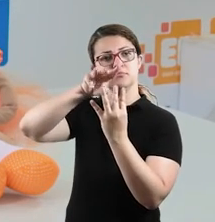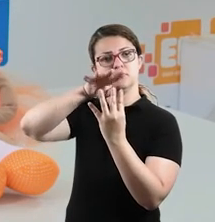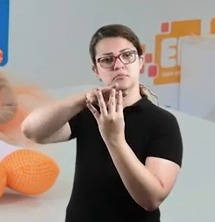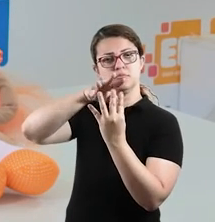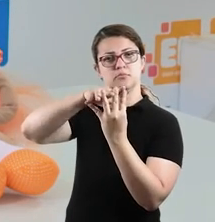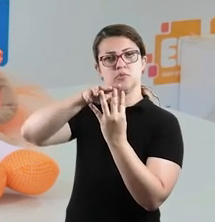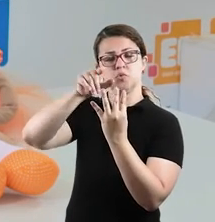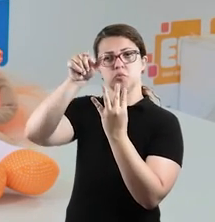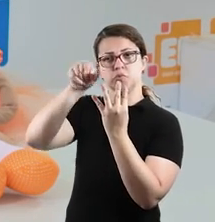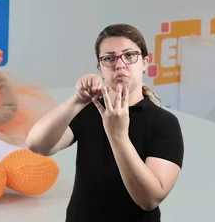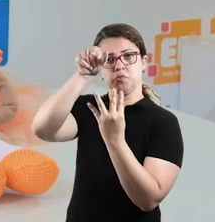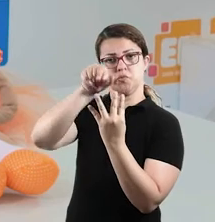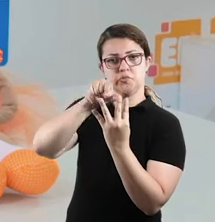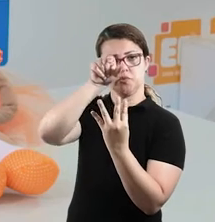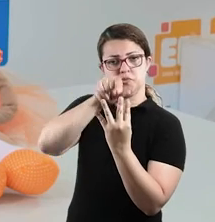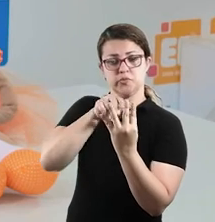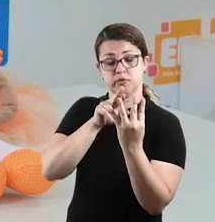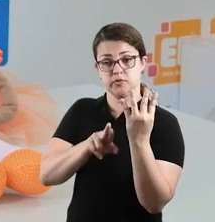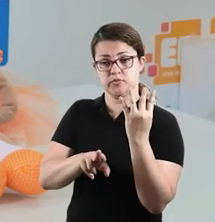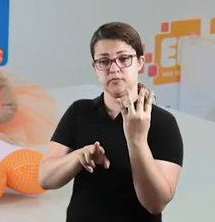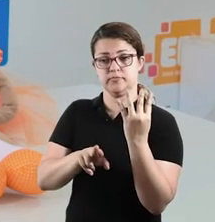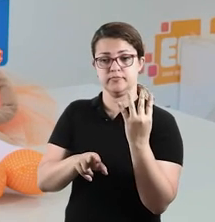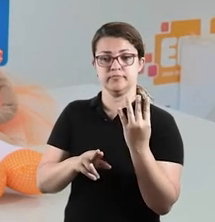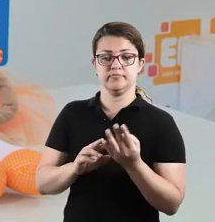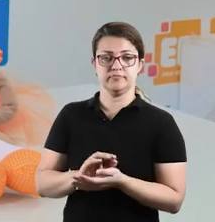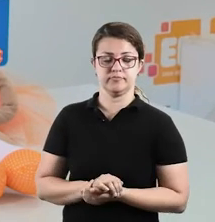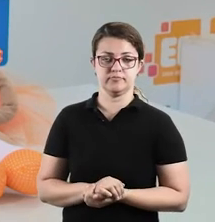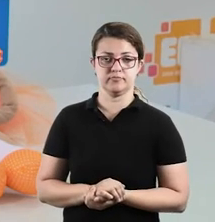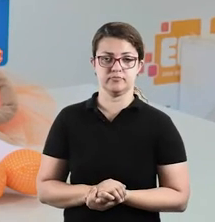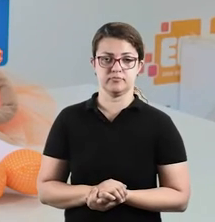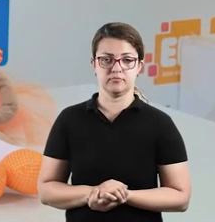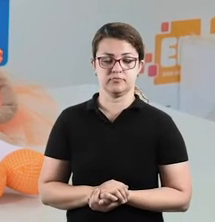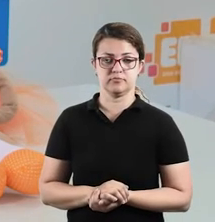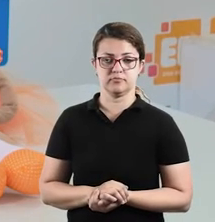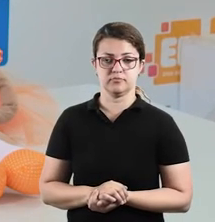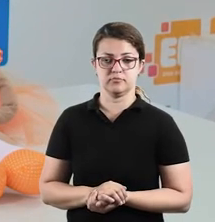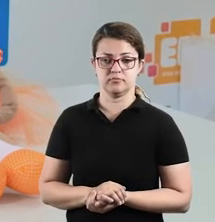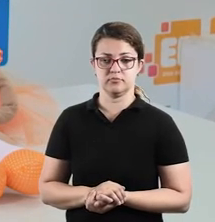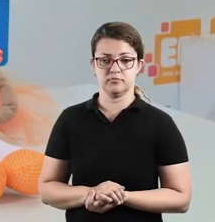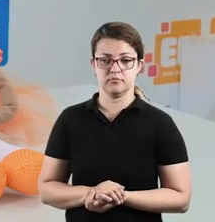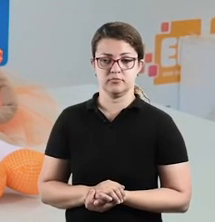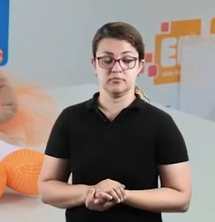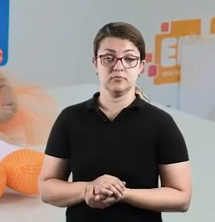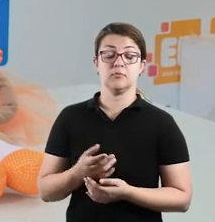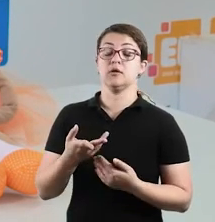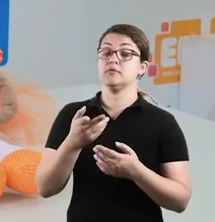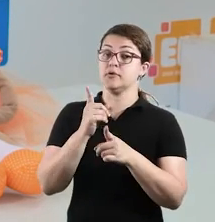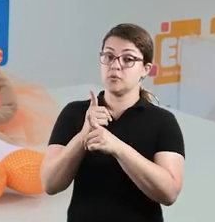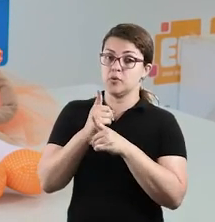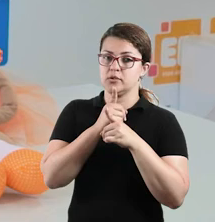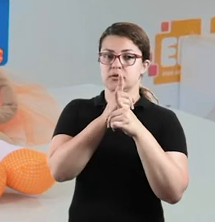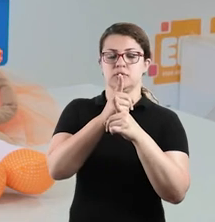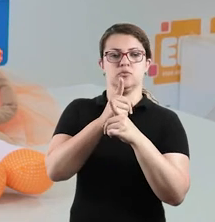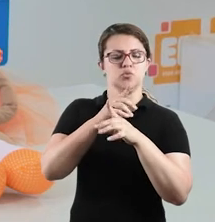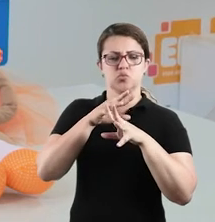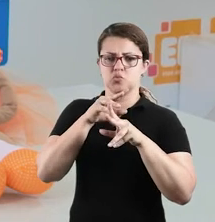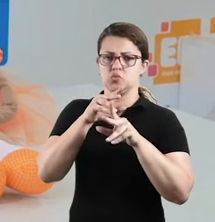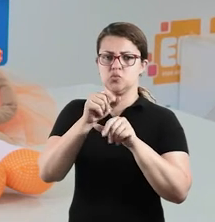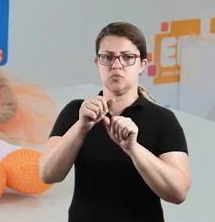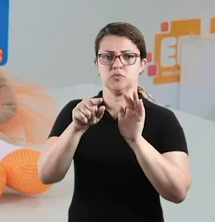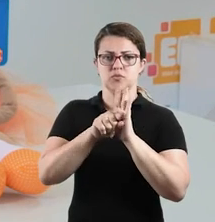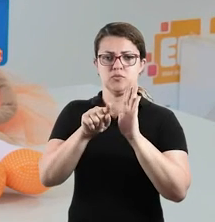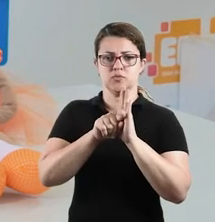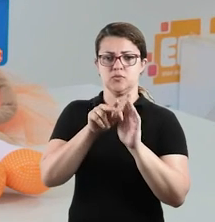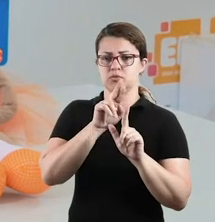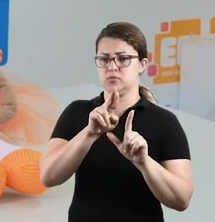o 5. E depois o 2 não tem nada, vai ficar 25. E assim você vai fazendo a subtração todos